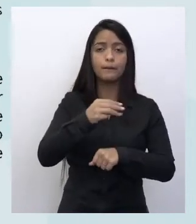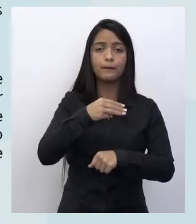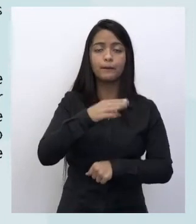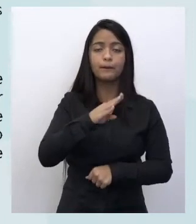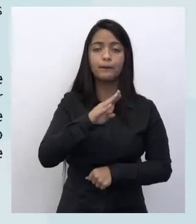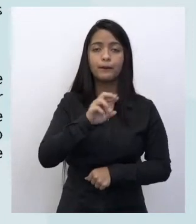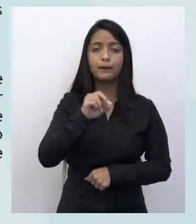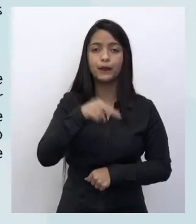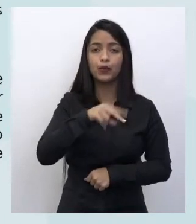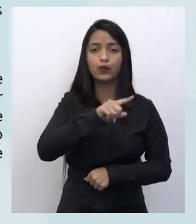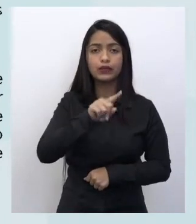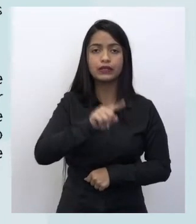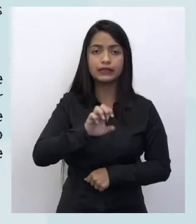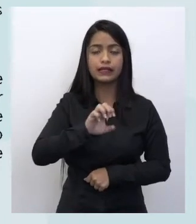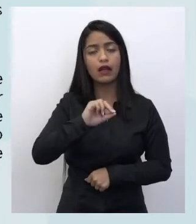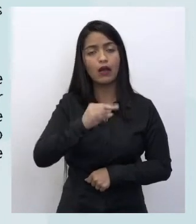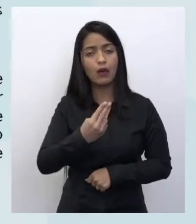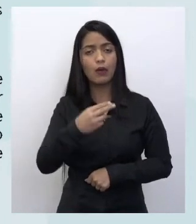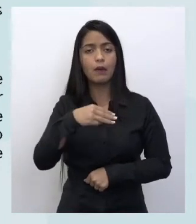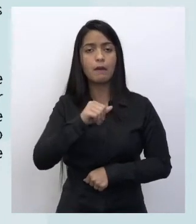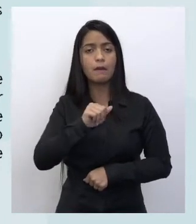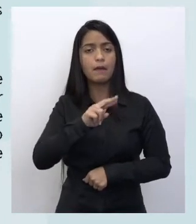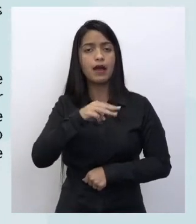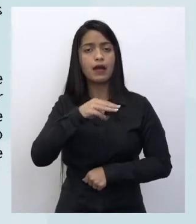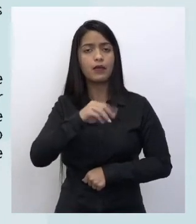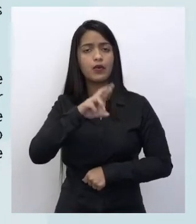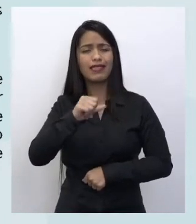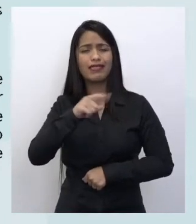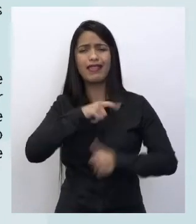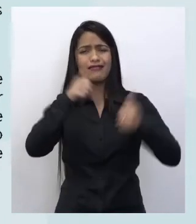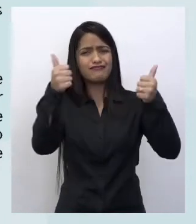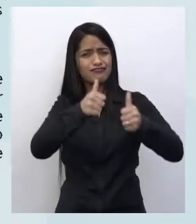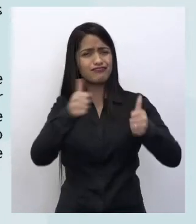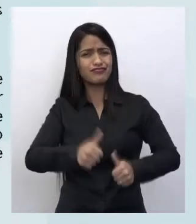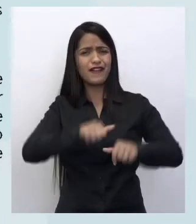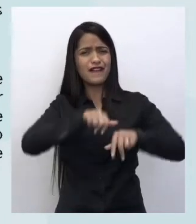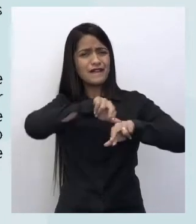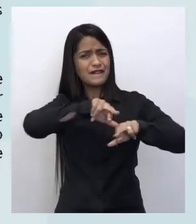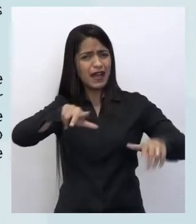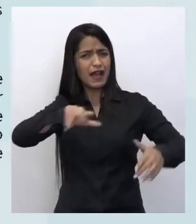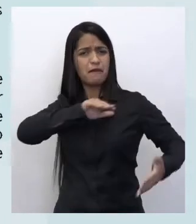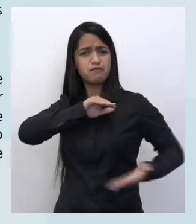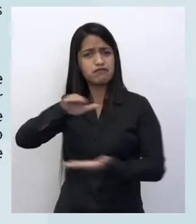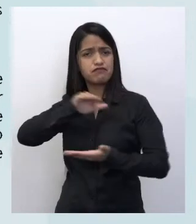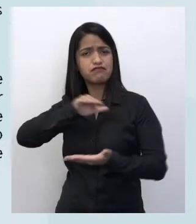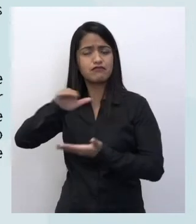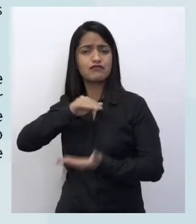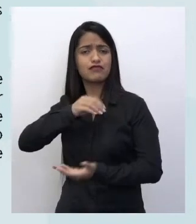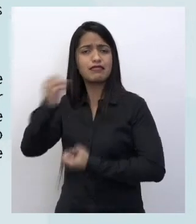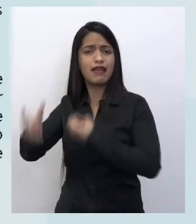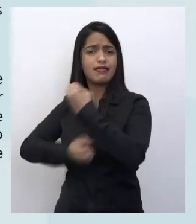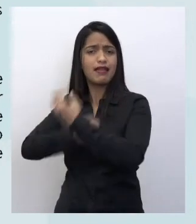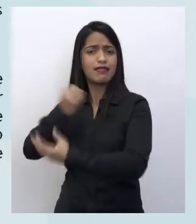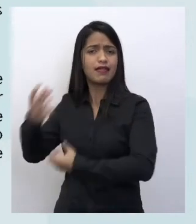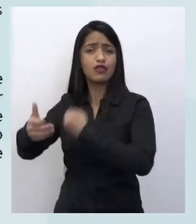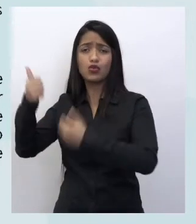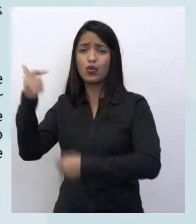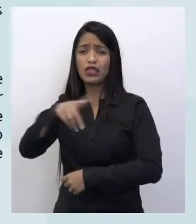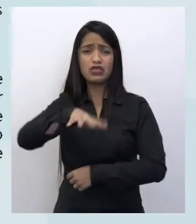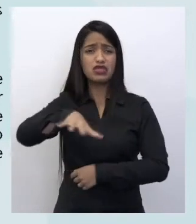Há mais estátuas em Delfos do que em todas as cidades helênicas reunidas. E quem faz